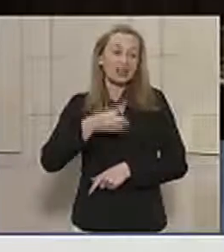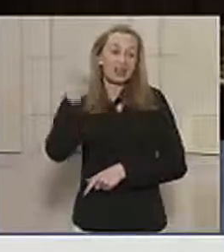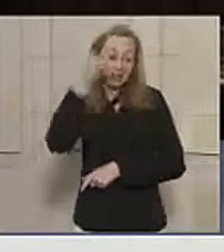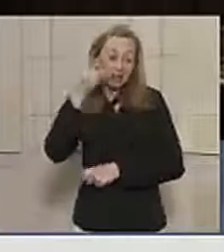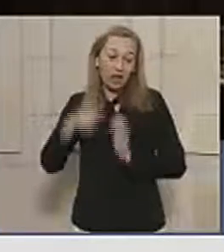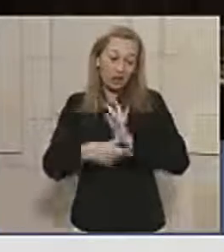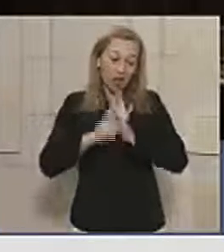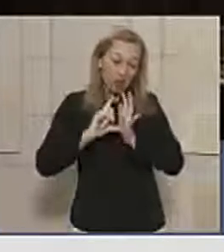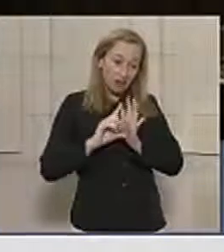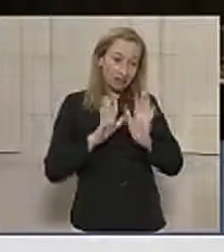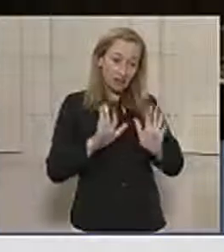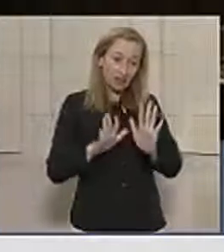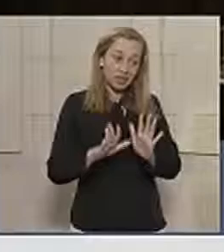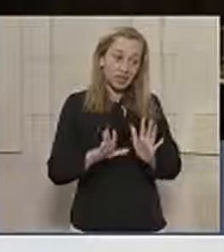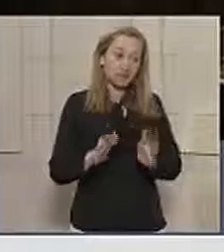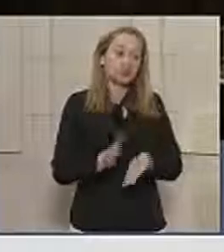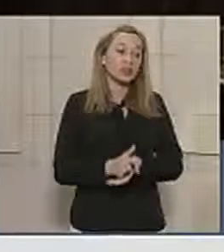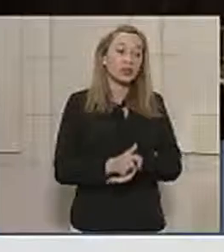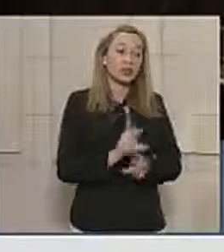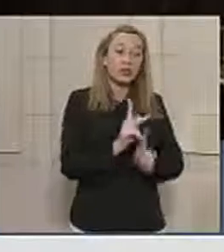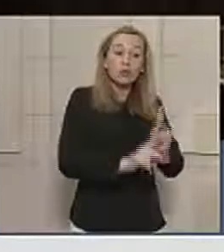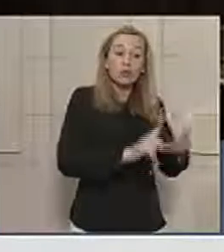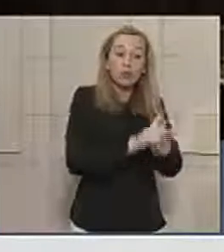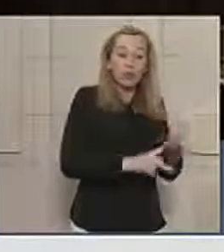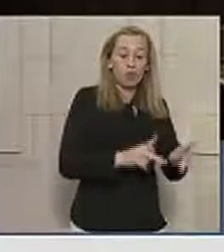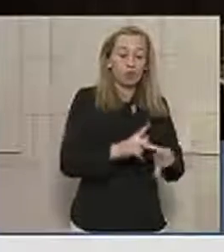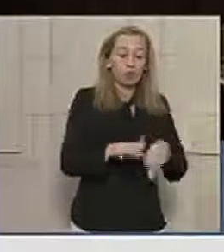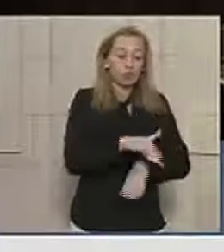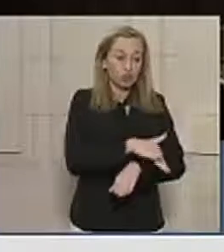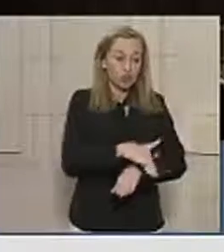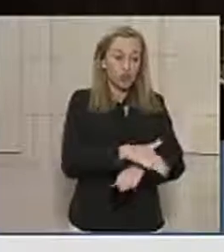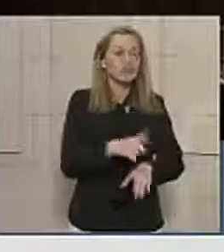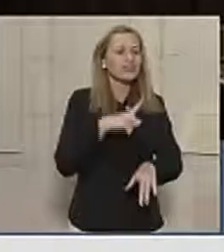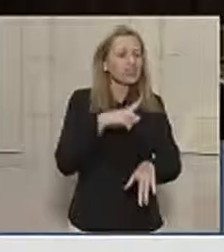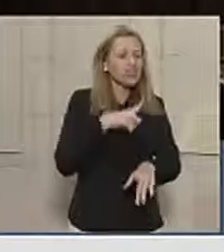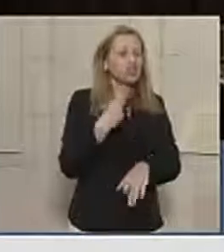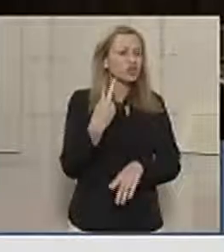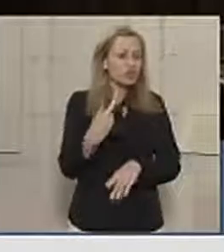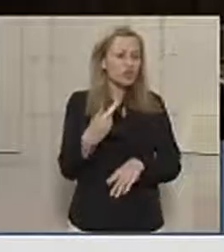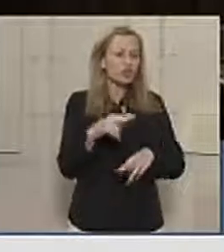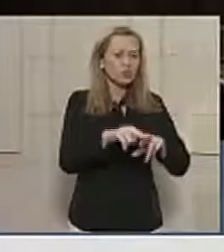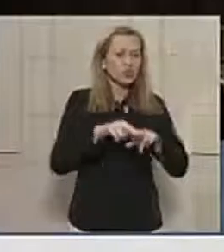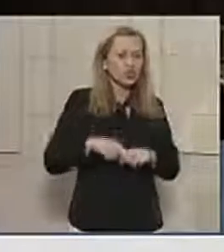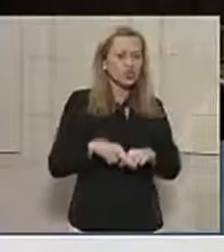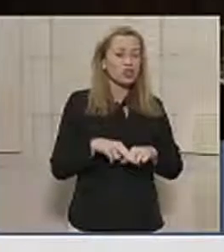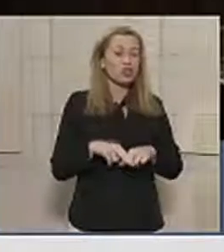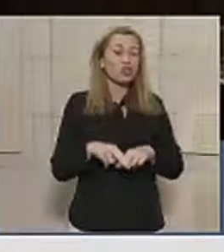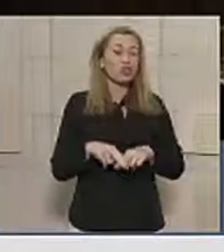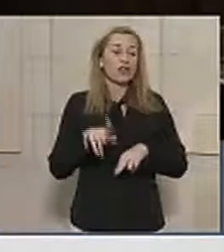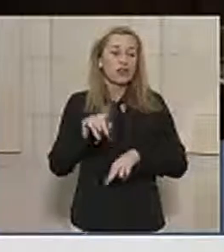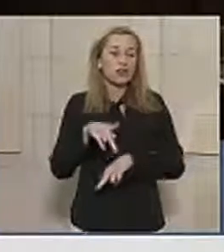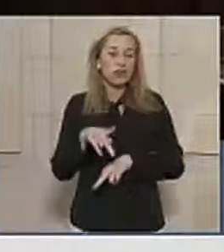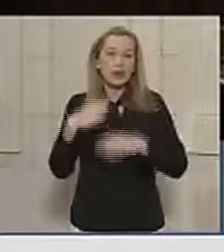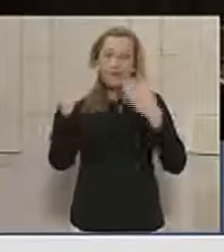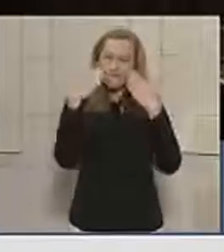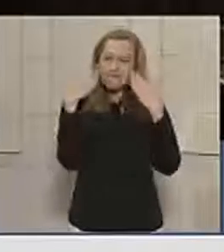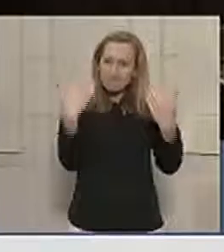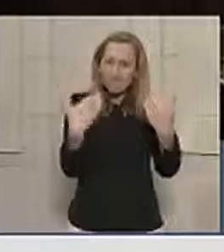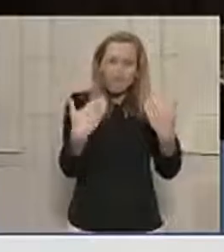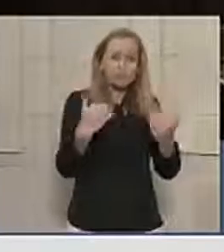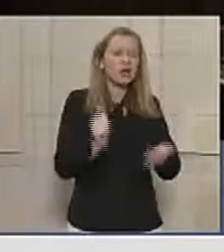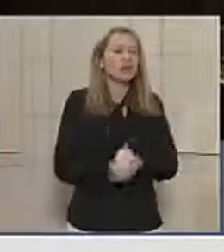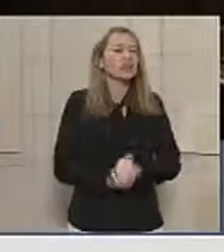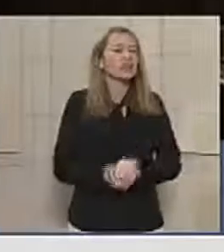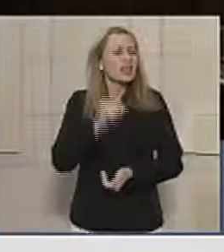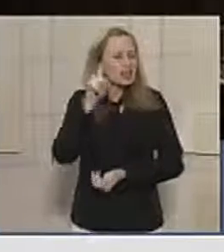antecedeu, a questão da população de rua. Se existem duas questões que se destacam e que podem